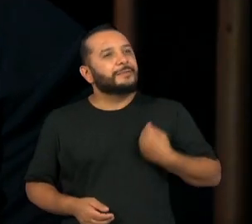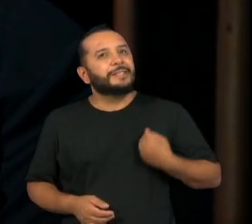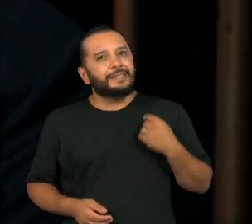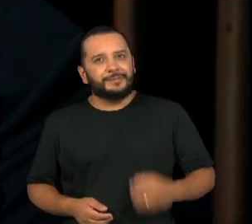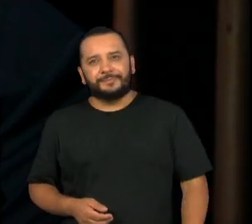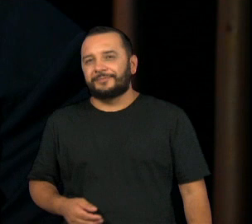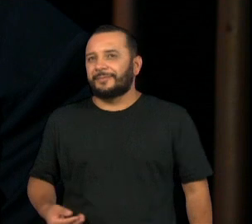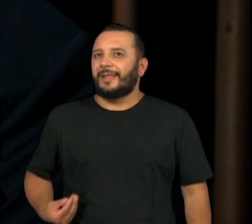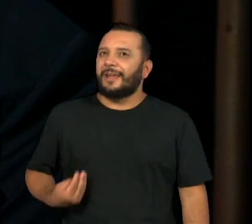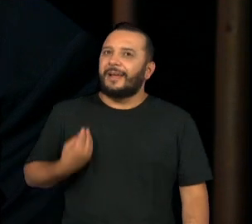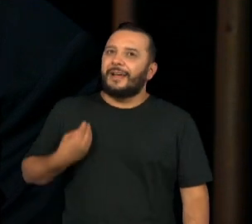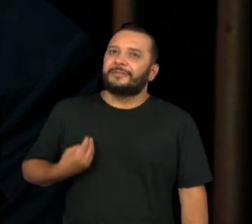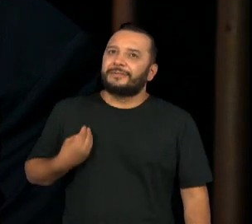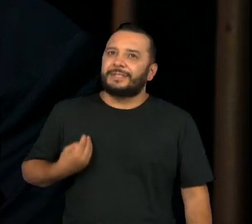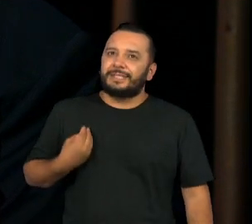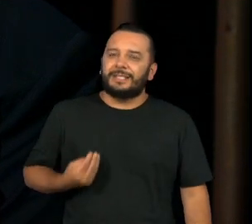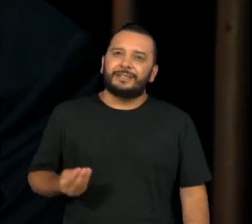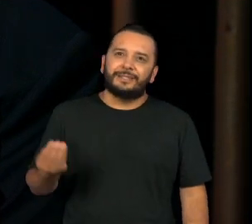vida